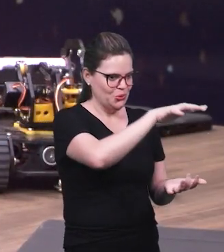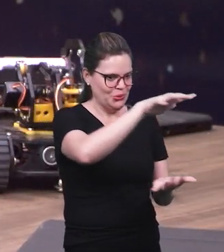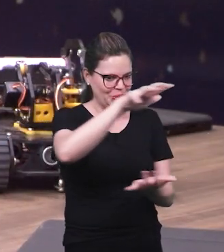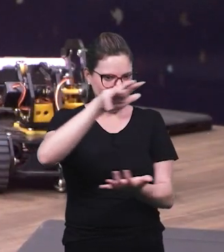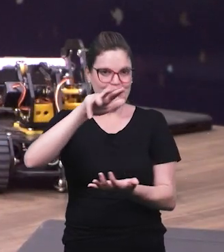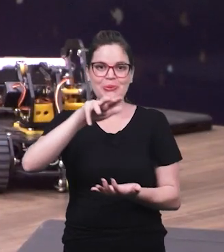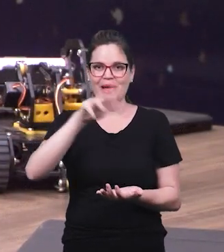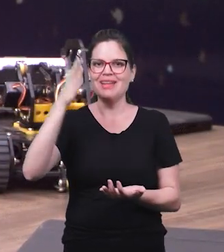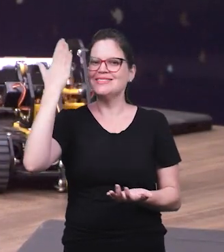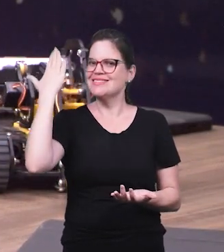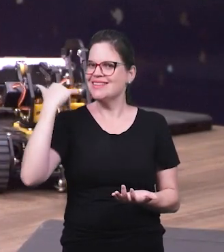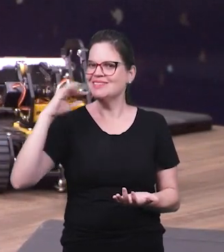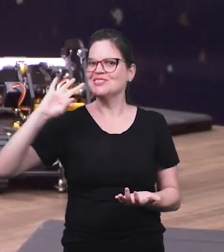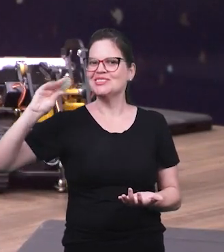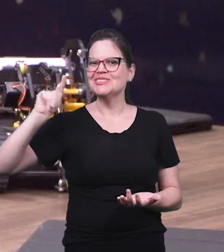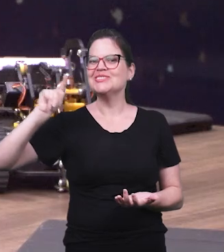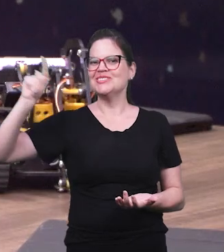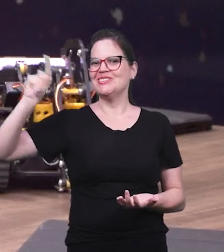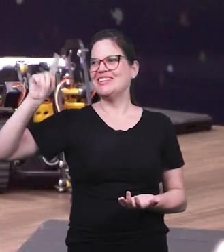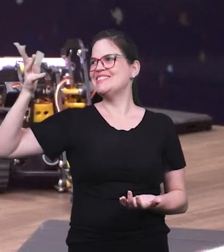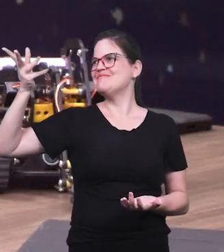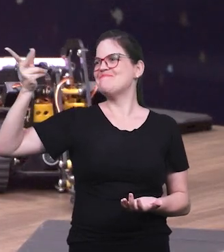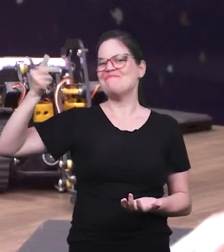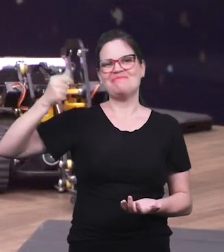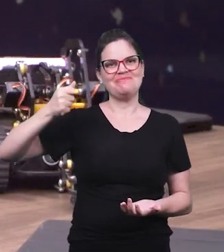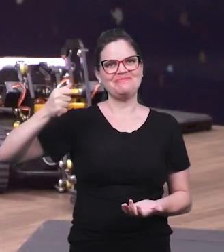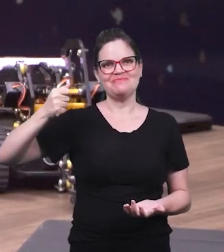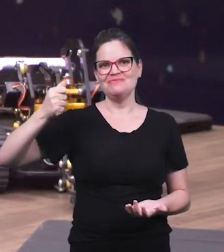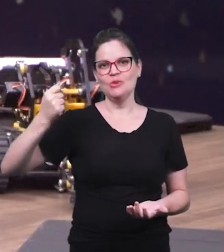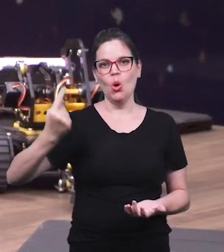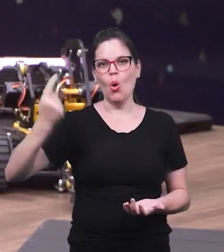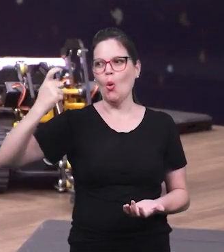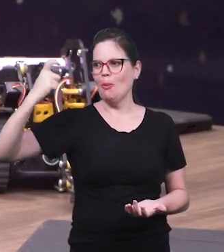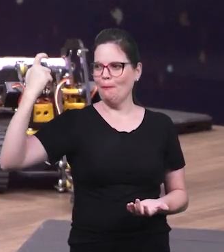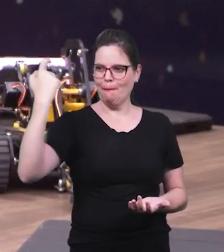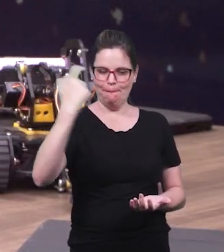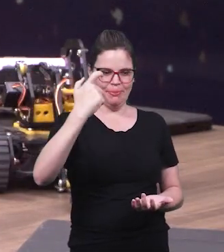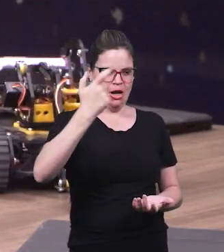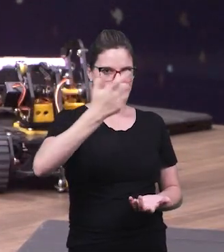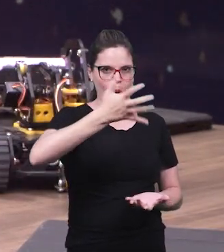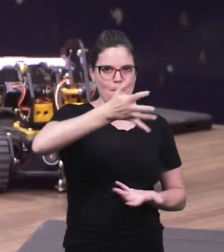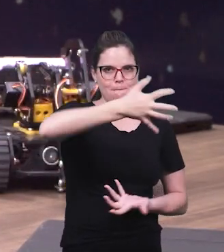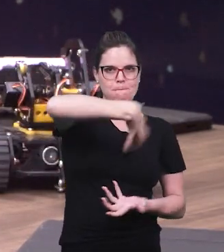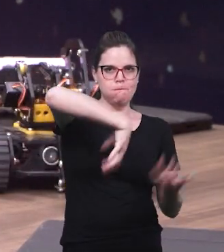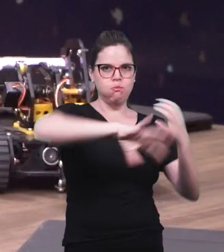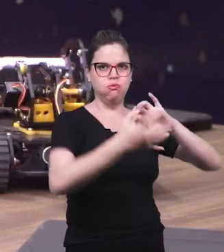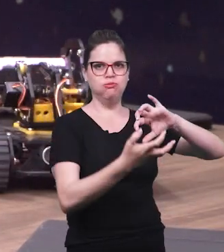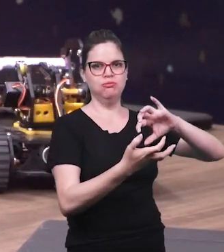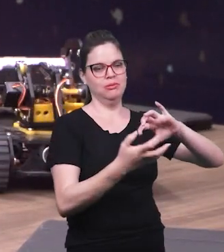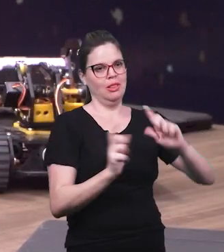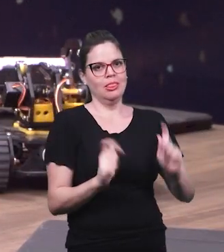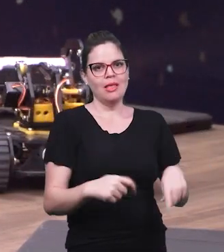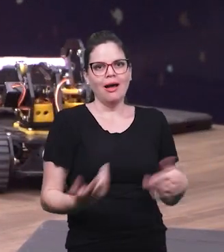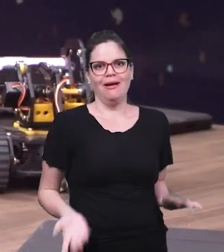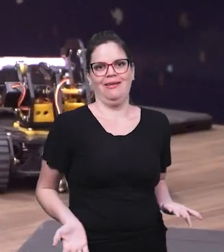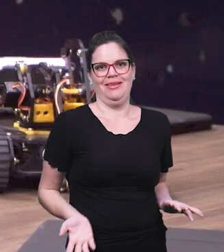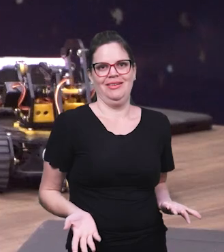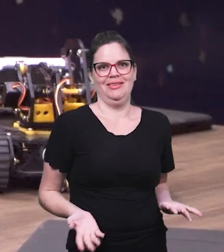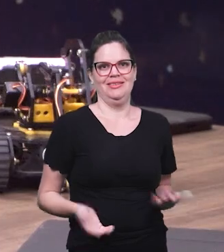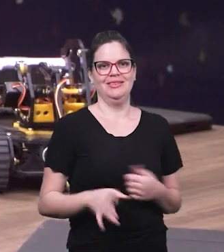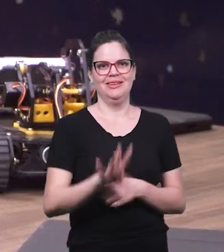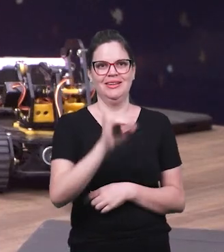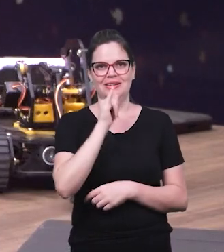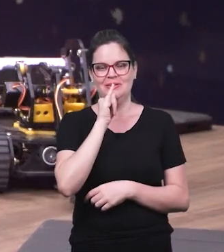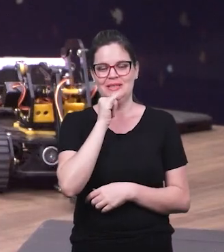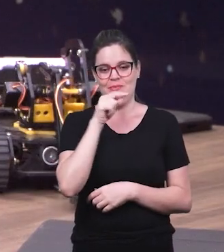tem acesso a tudo. Ele é maravilhoso, de uma só palavra, ele muda tudo. Aqui, num carro desse,